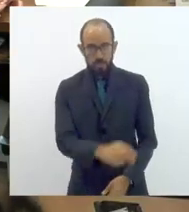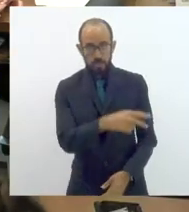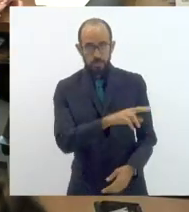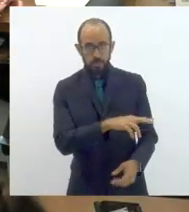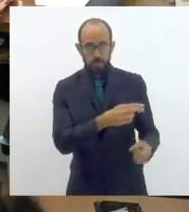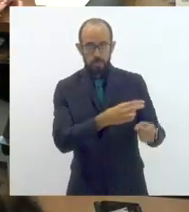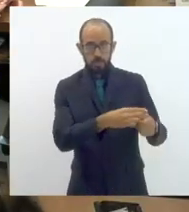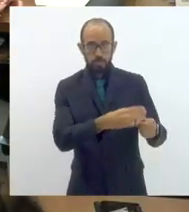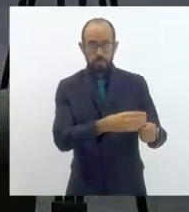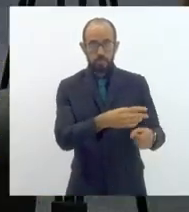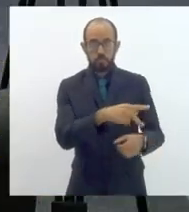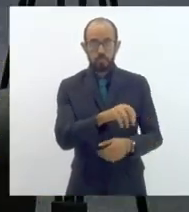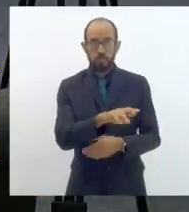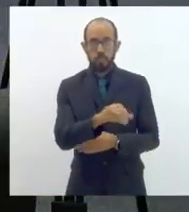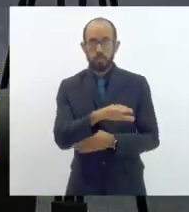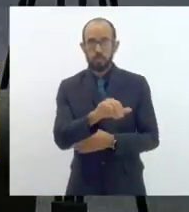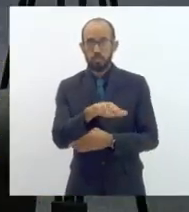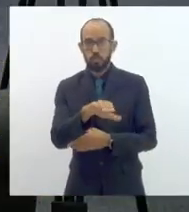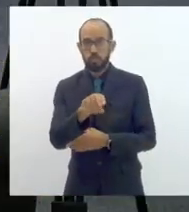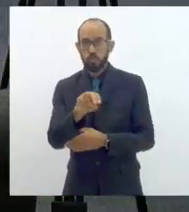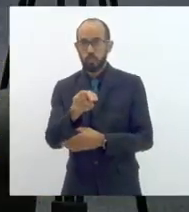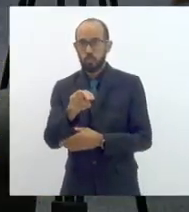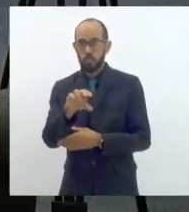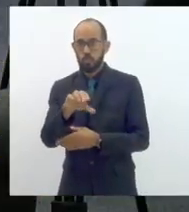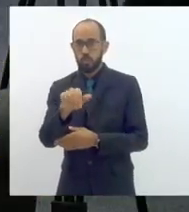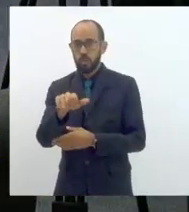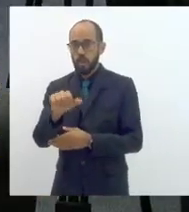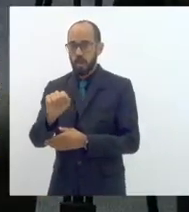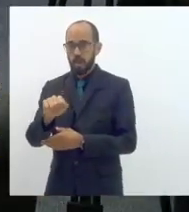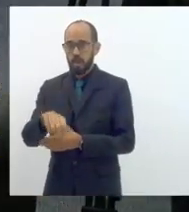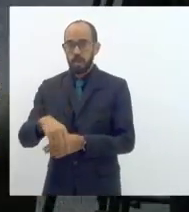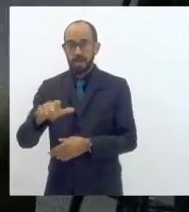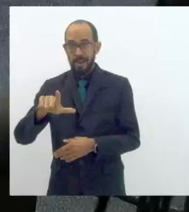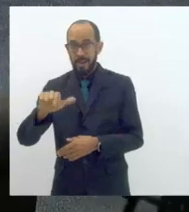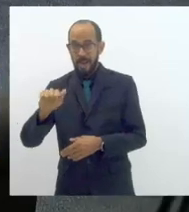Porciúncula, Lavínia Dornelas Folli.